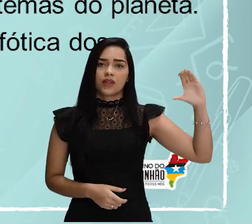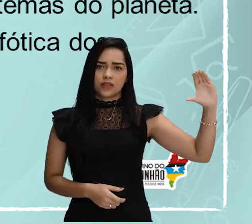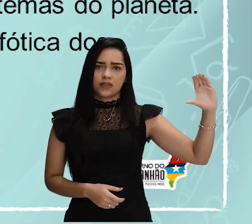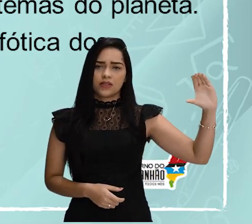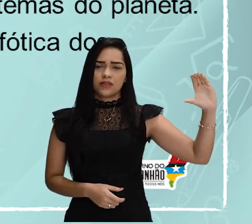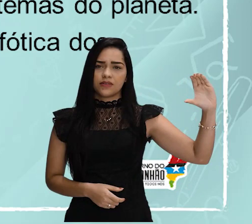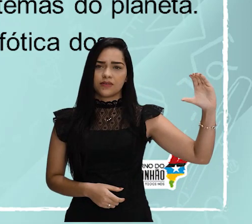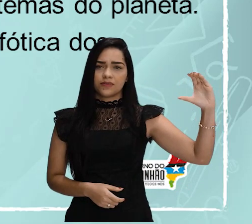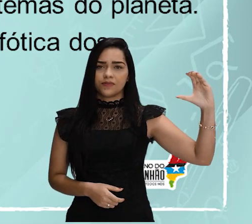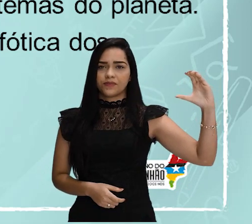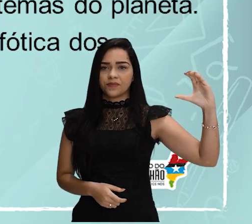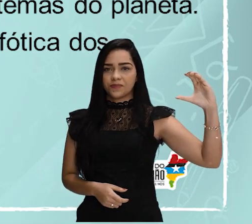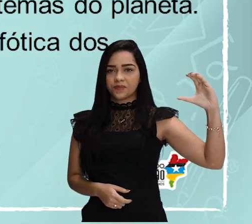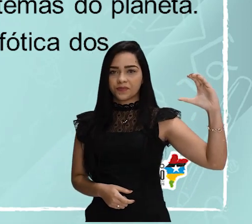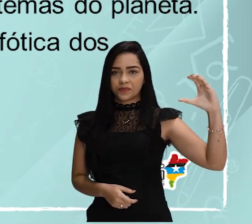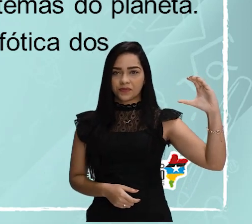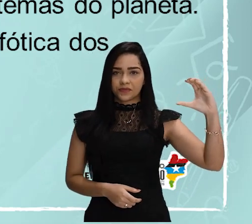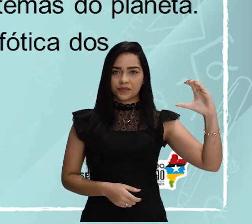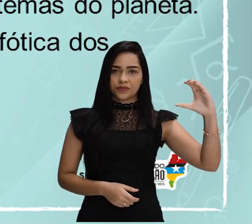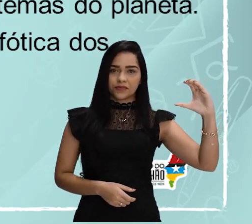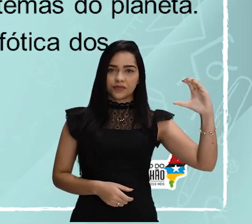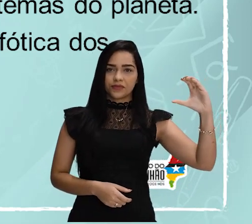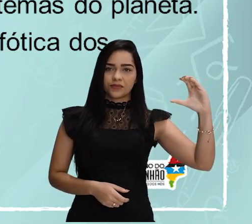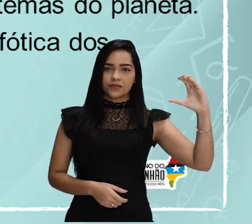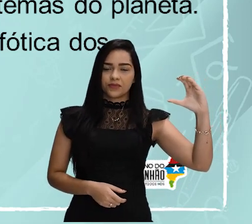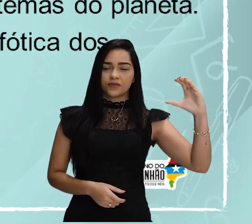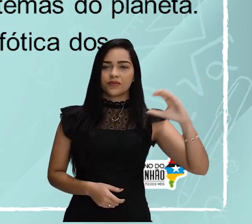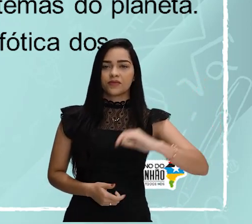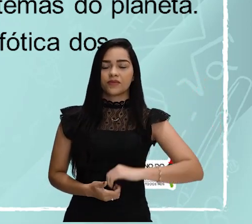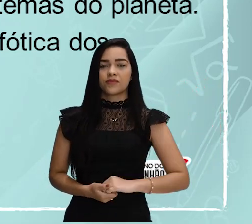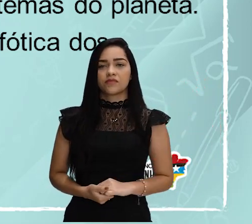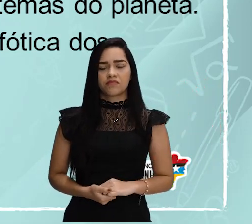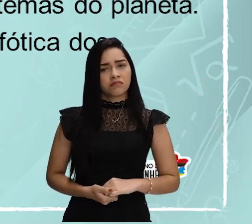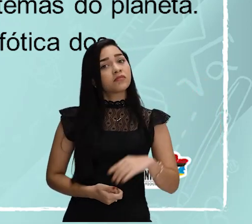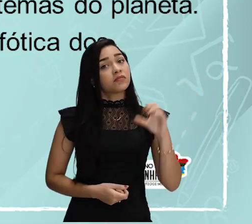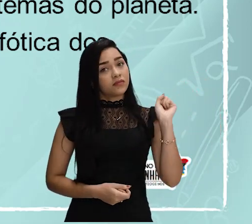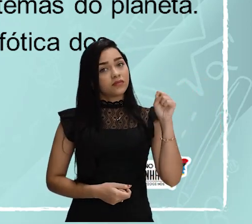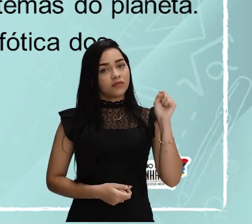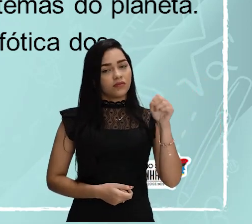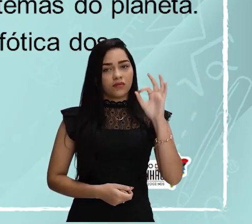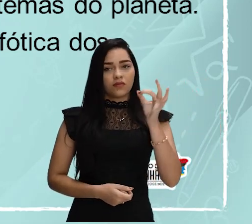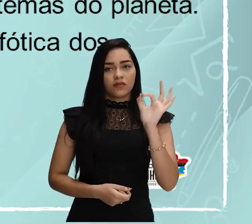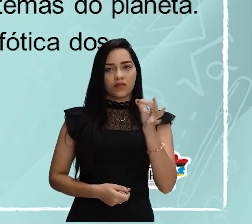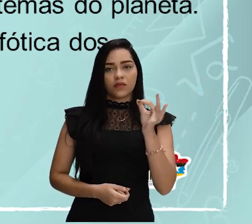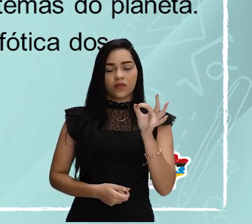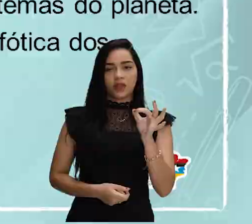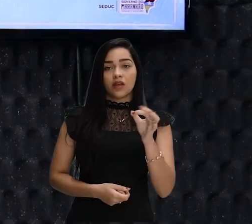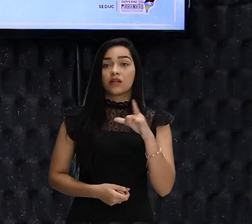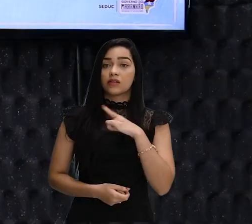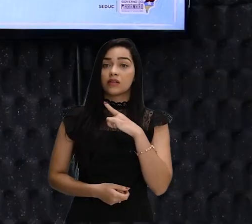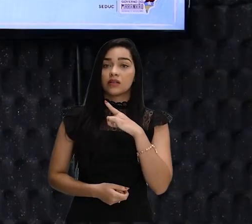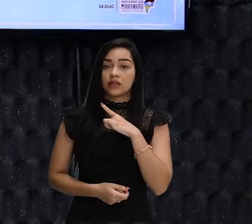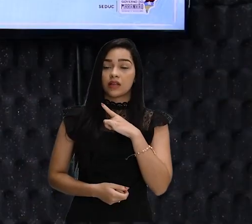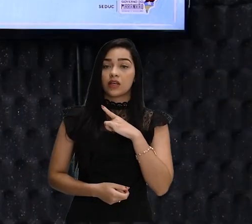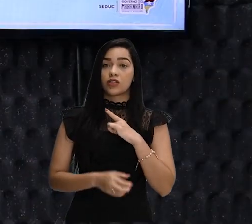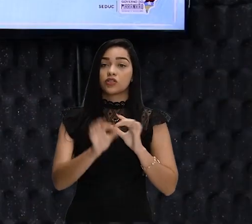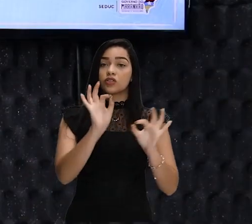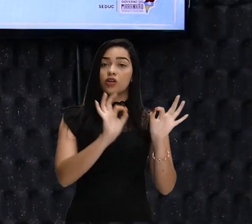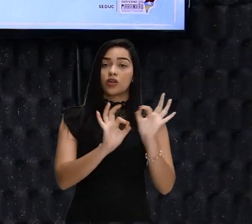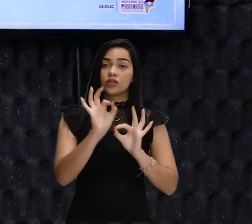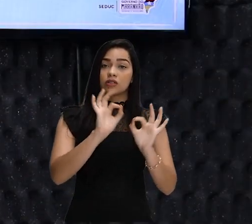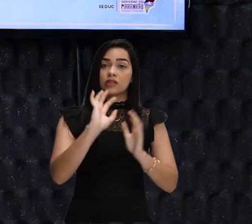todos os ecossistemas do planeta? Com certeza. Esse é o maior nível de organização da natureza, que é a